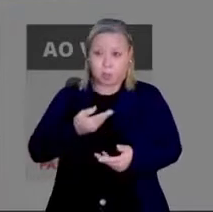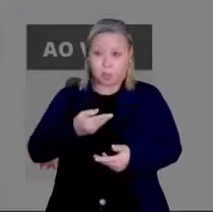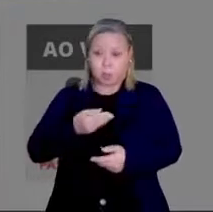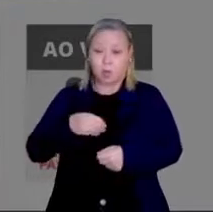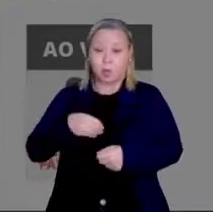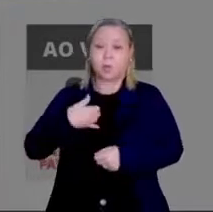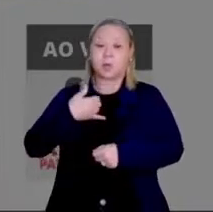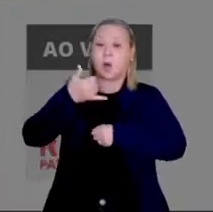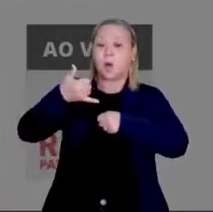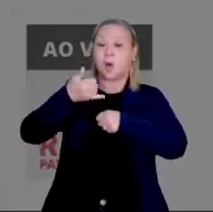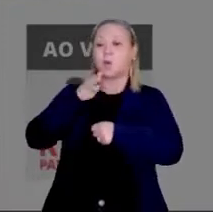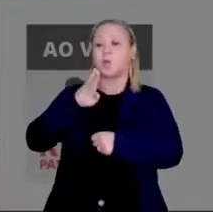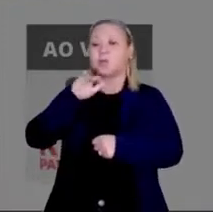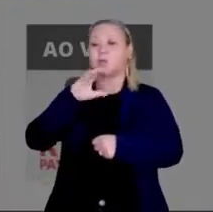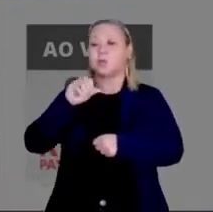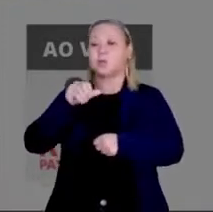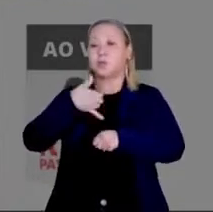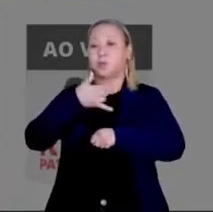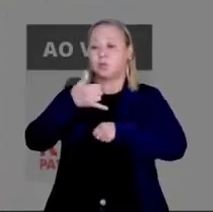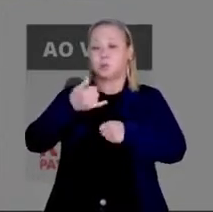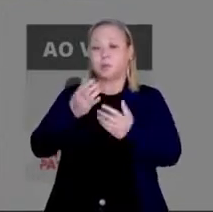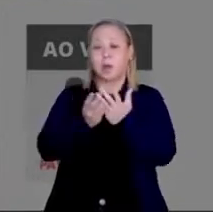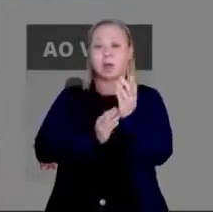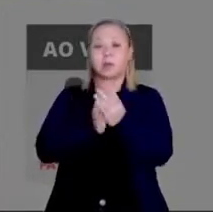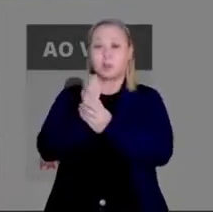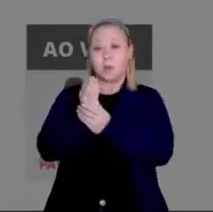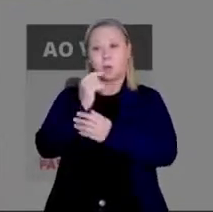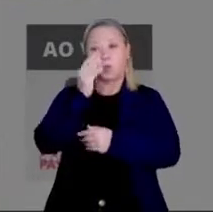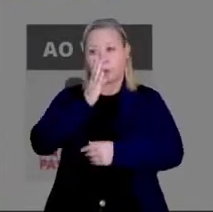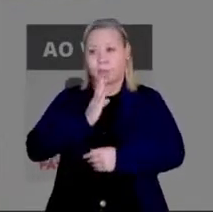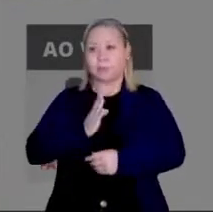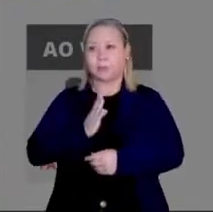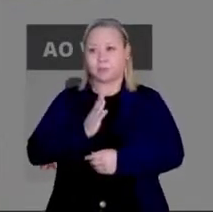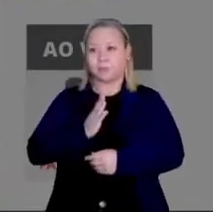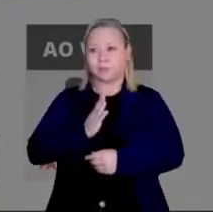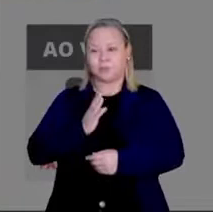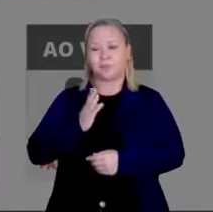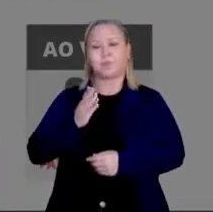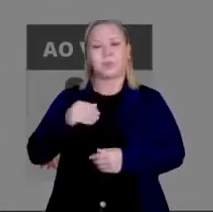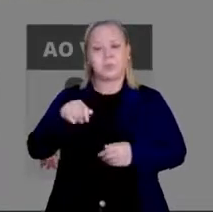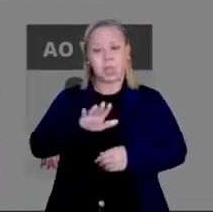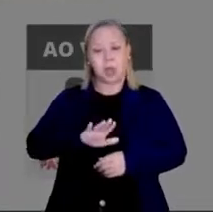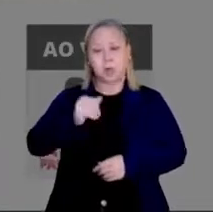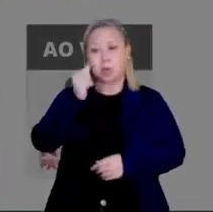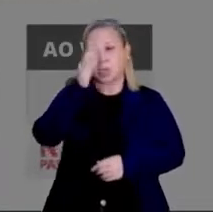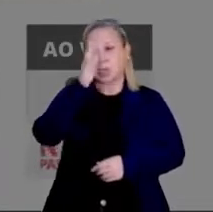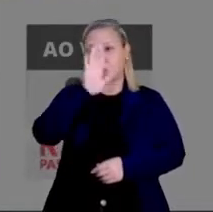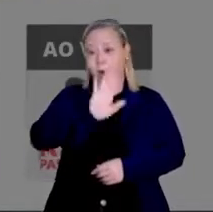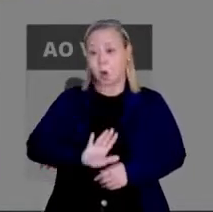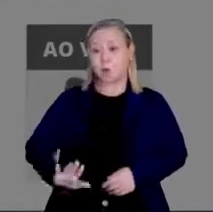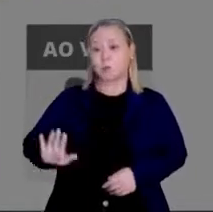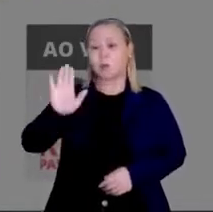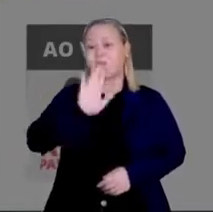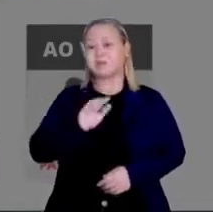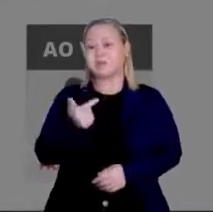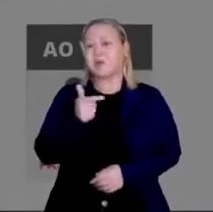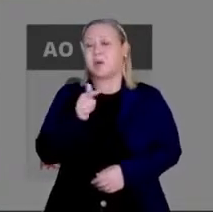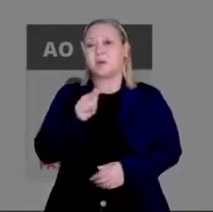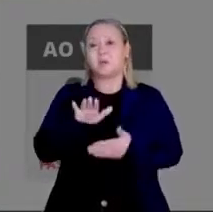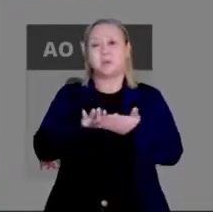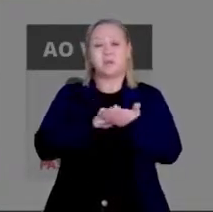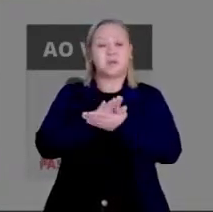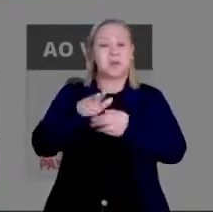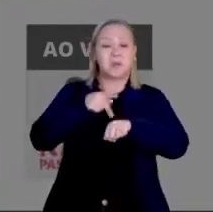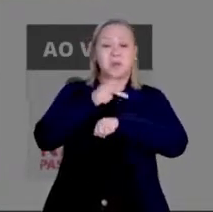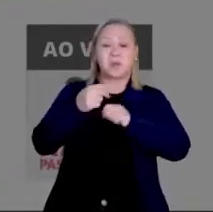Seria possível a sua visita, ou o senhor pretende vir mesmo depois da inauguração, do Santuário de Santa Rita de Cássia? Vai acontecer em